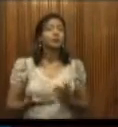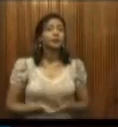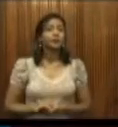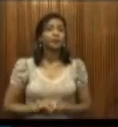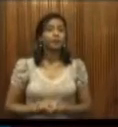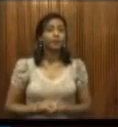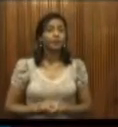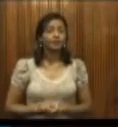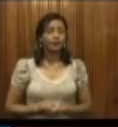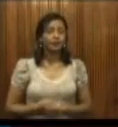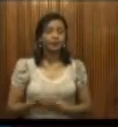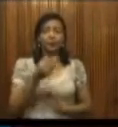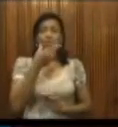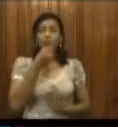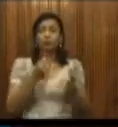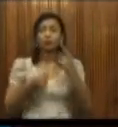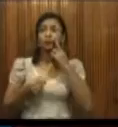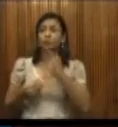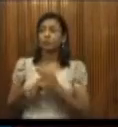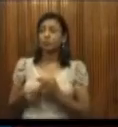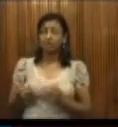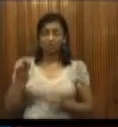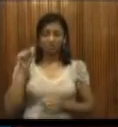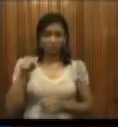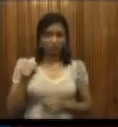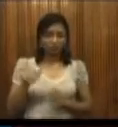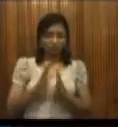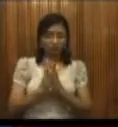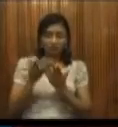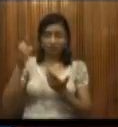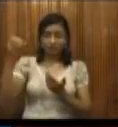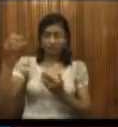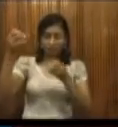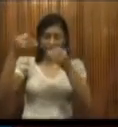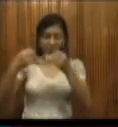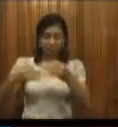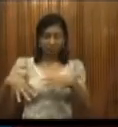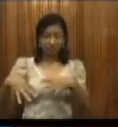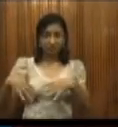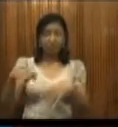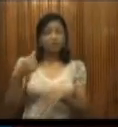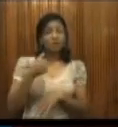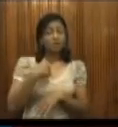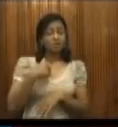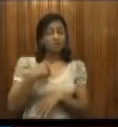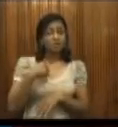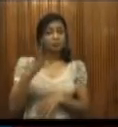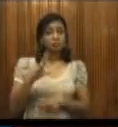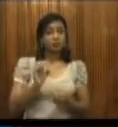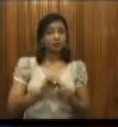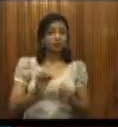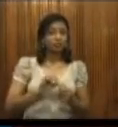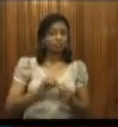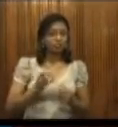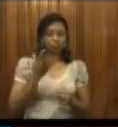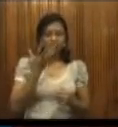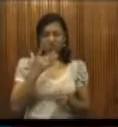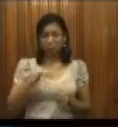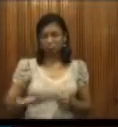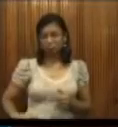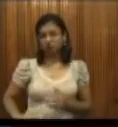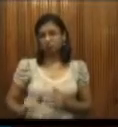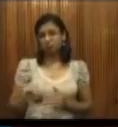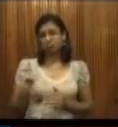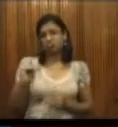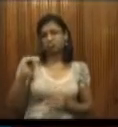minha mocidade. Percebe que esse homem tinha uma compreensão muito exaltada de si? A Bíblia fala: não matar, não roubar, não